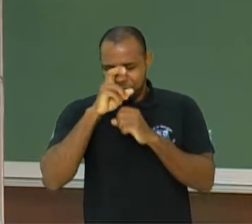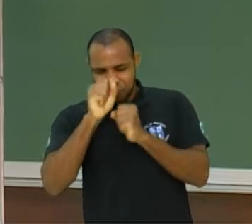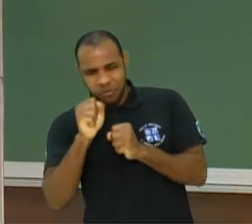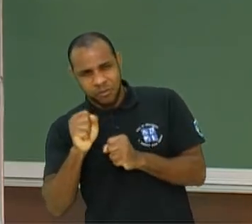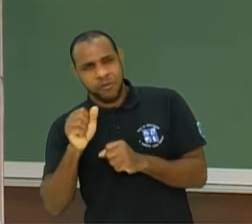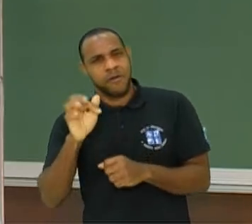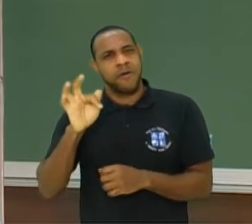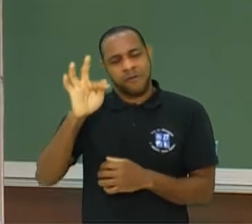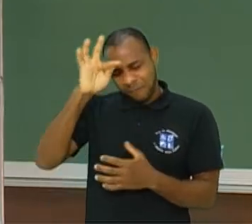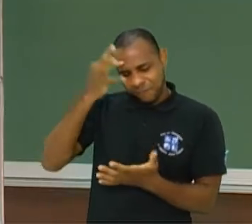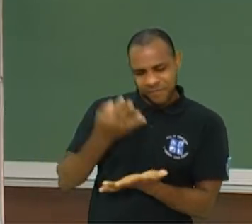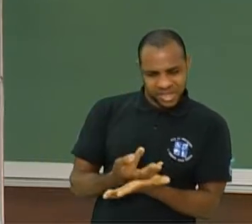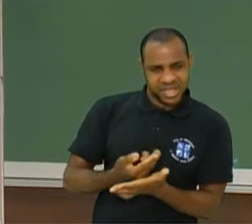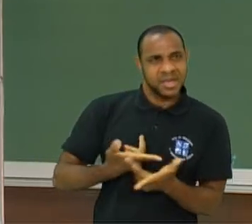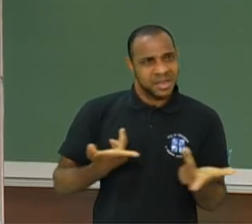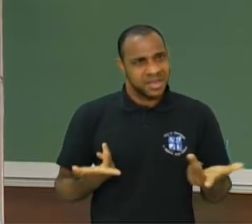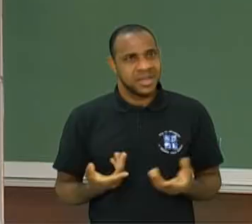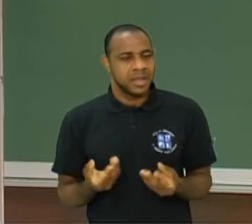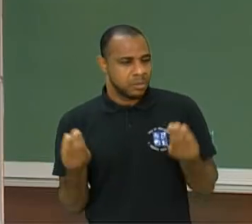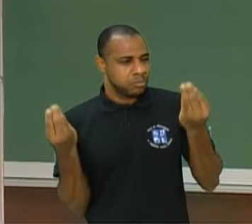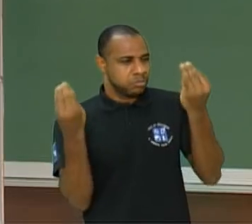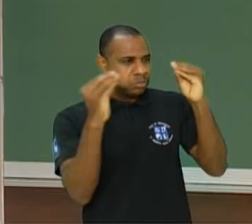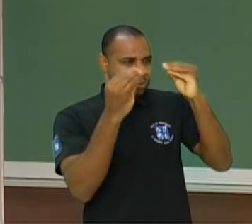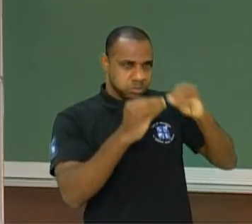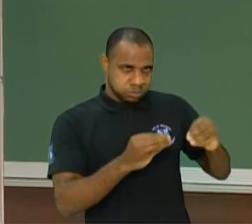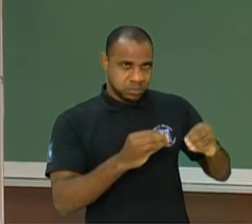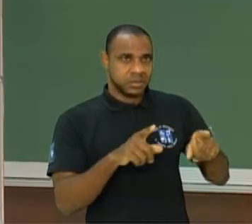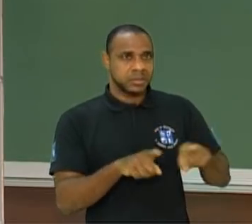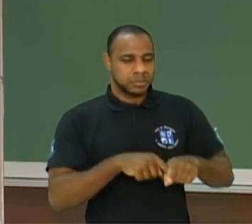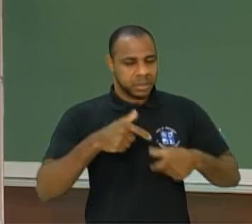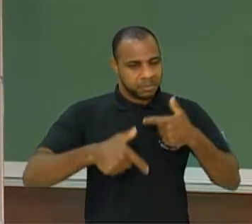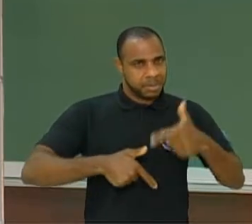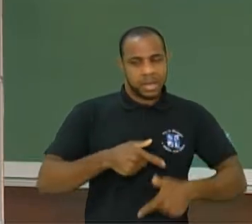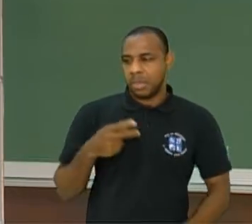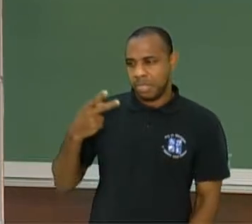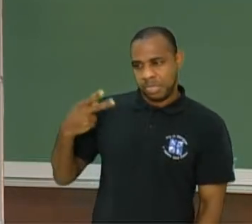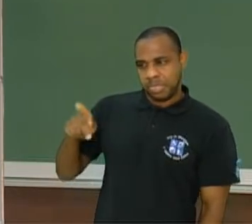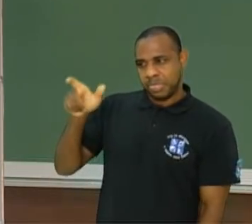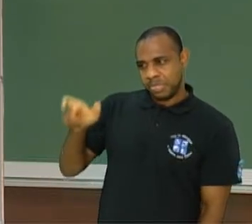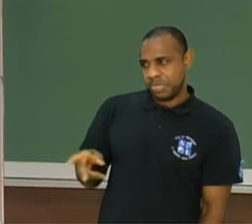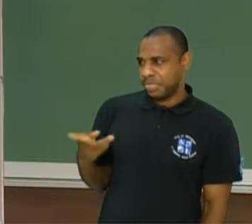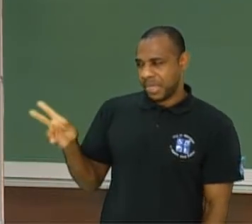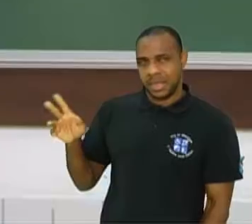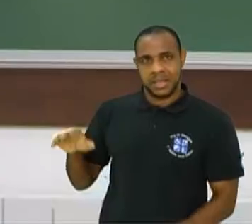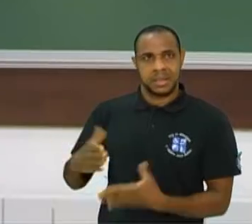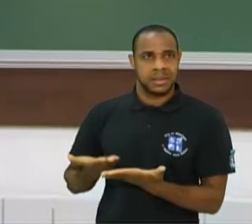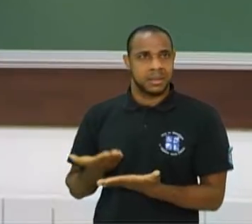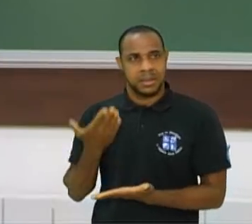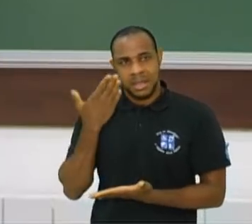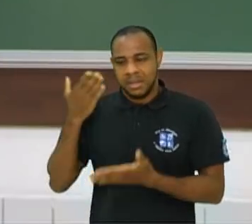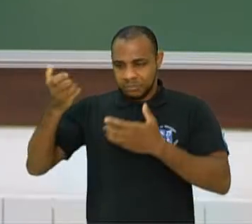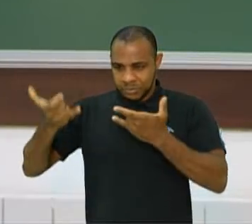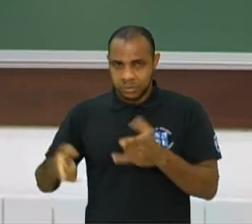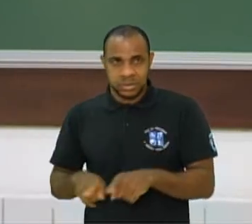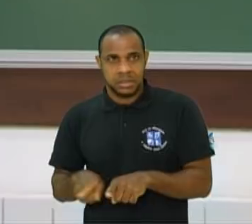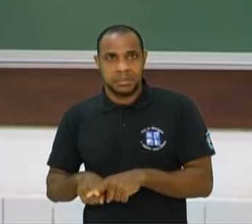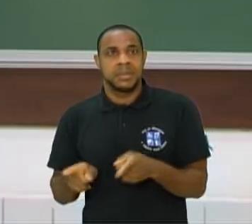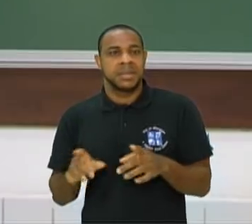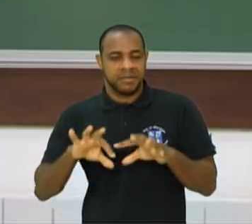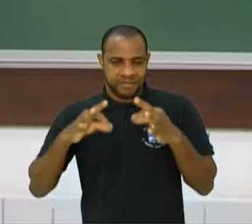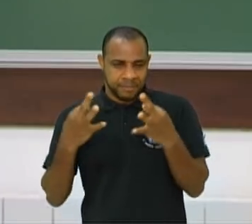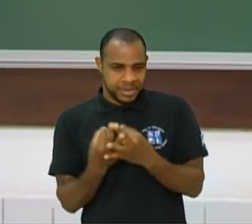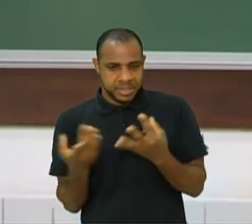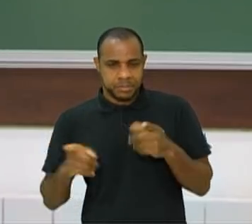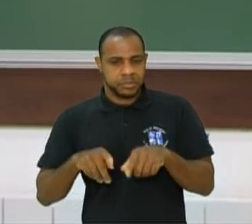boa sorte. Então ela trouxe para a obra dela. E ela conta também que ela começou falando da família dela, mas que depois ela expandiu